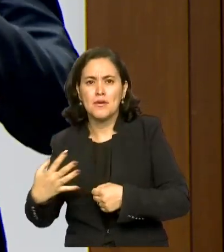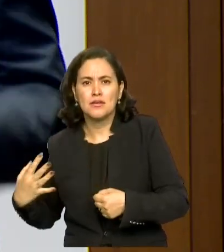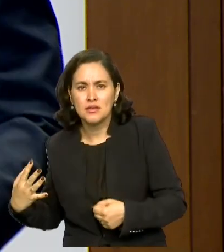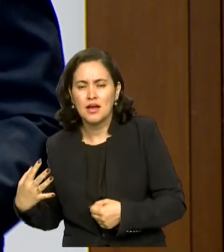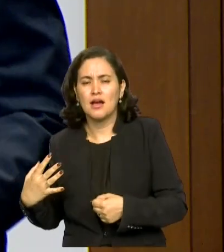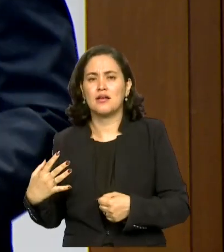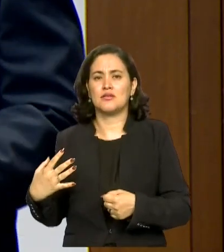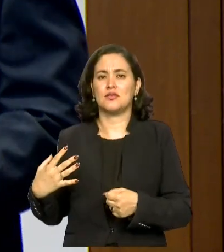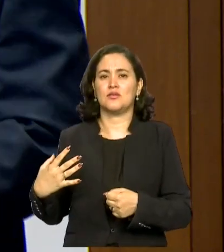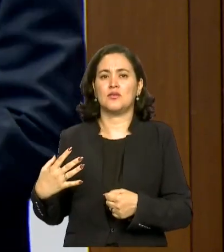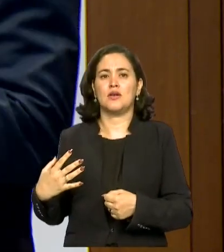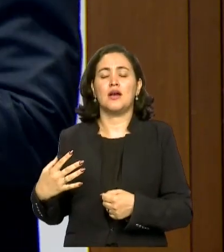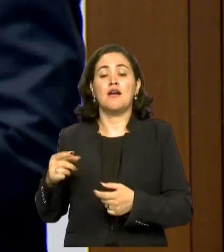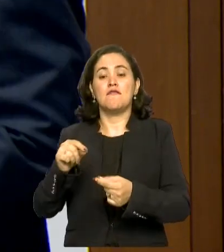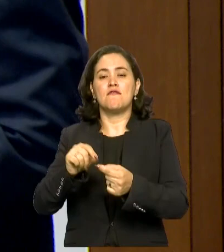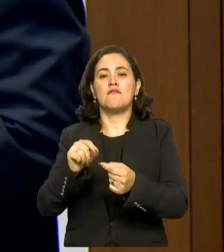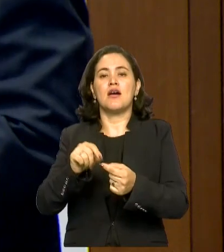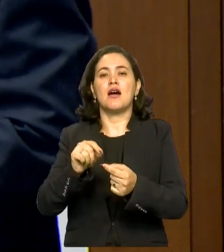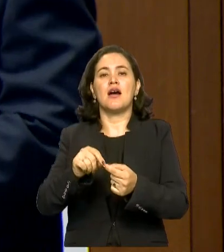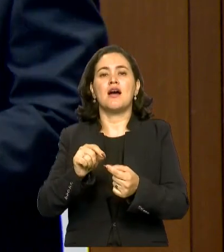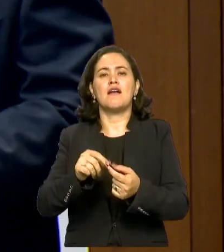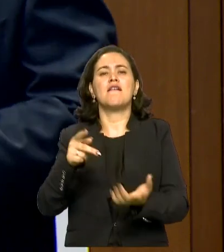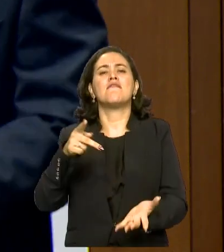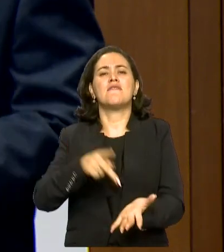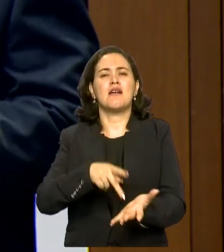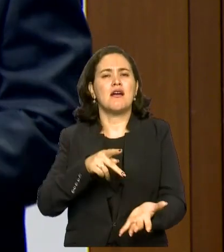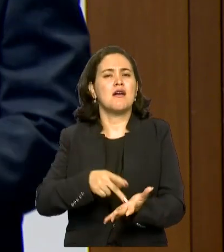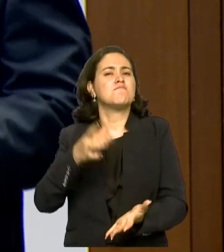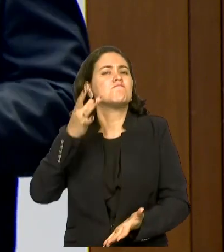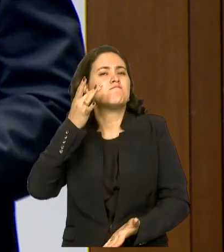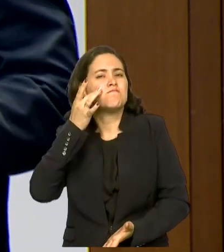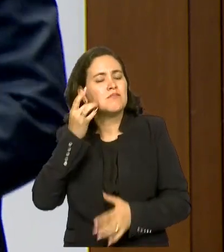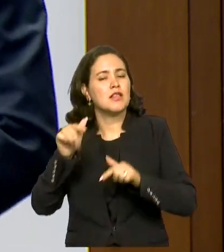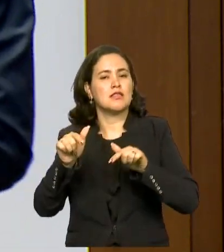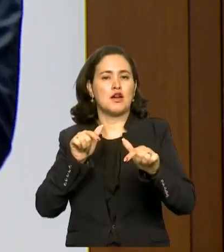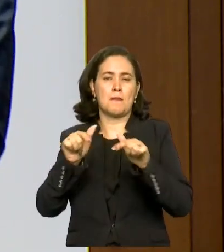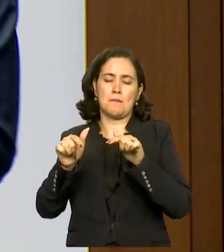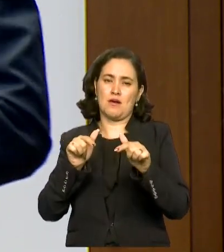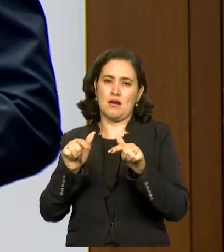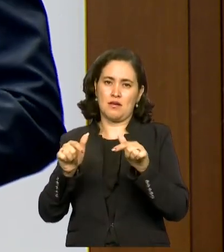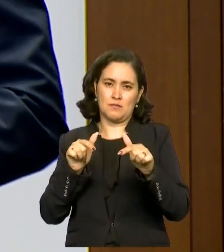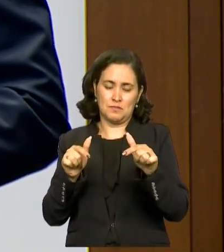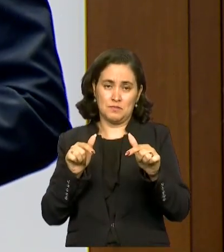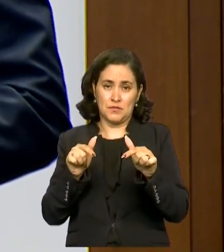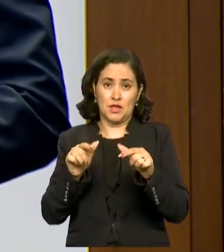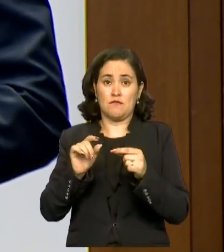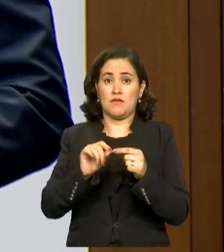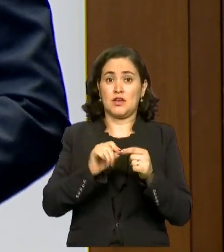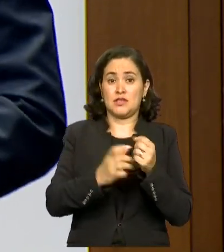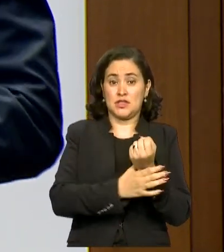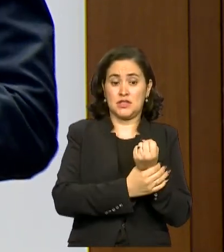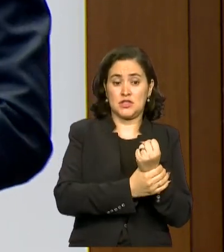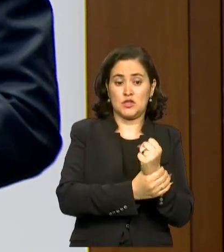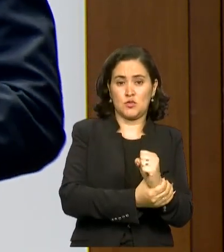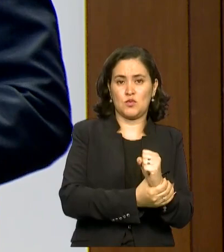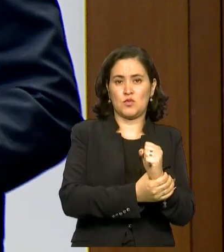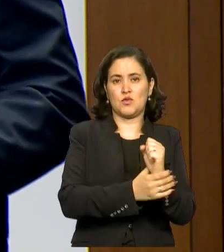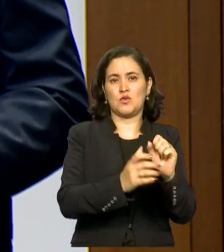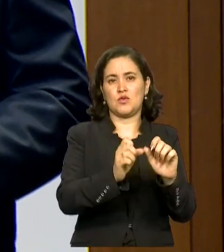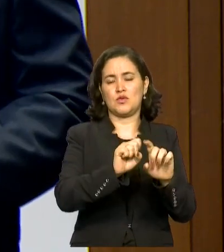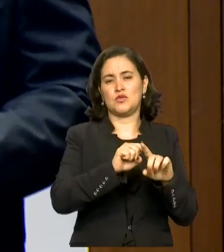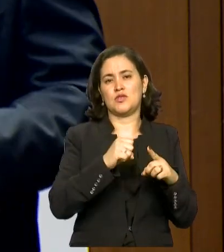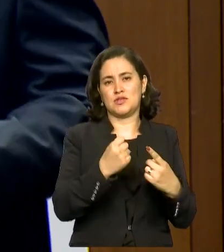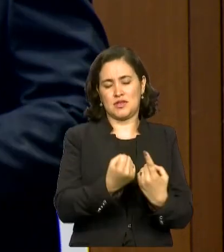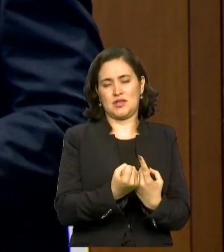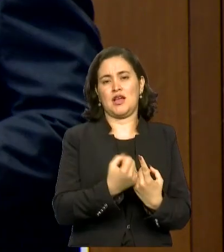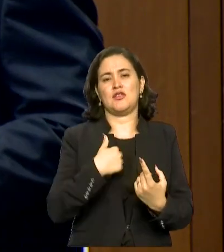ele produz, ele traz resultados. Nós traremos mais segurança para a sociedade. Então, para mim, é um motivo de